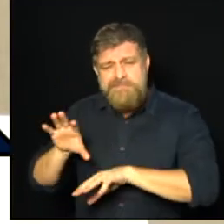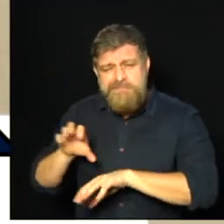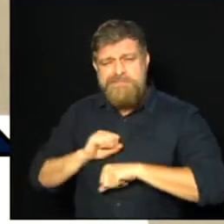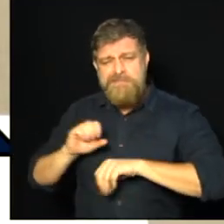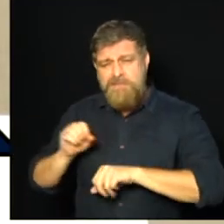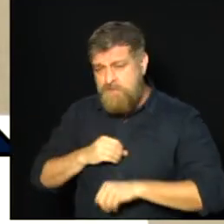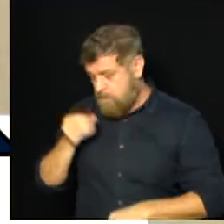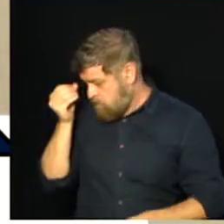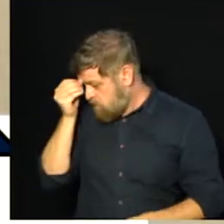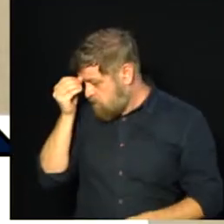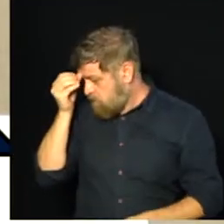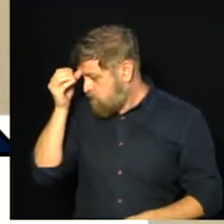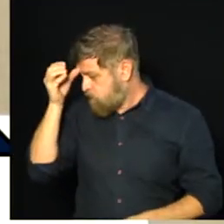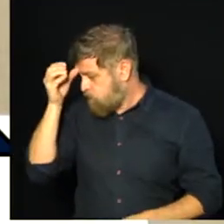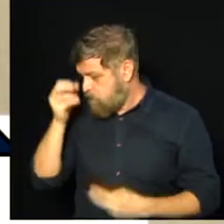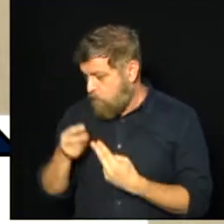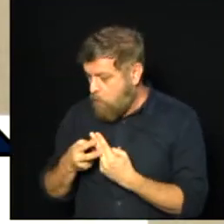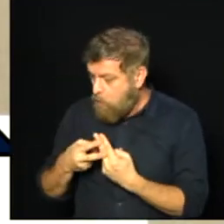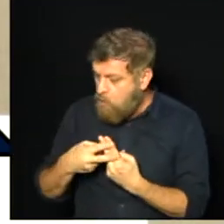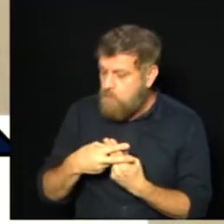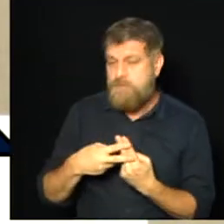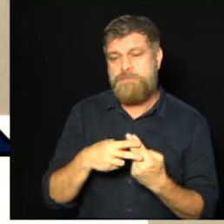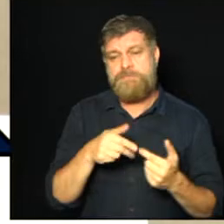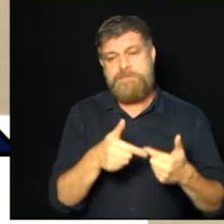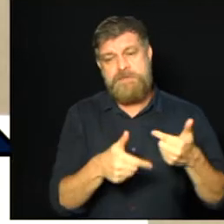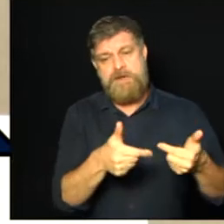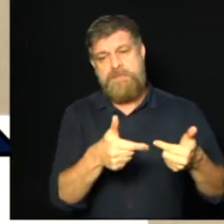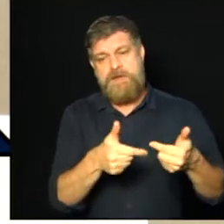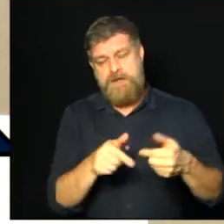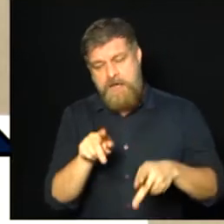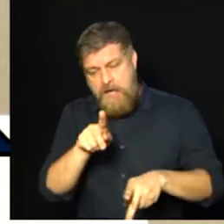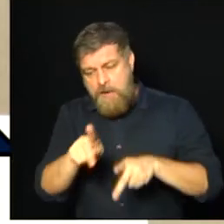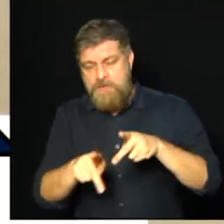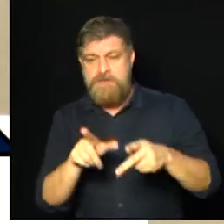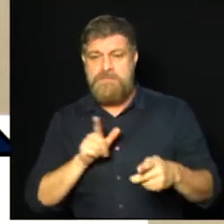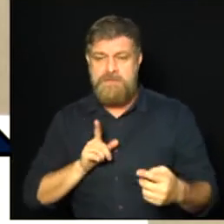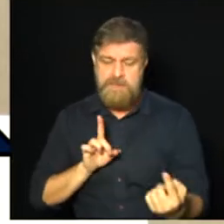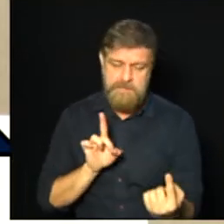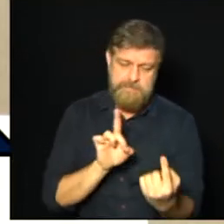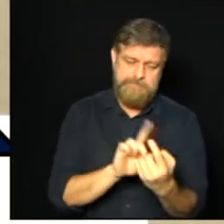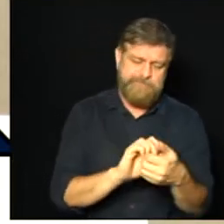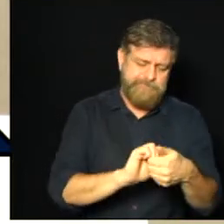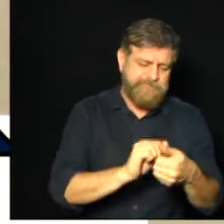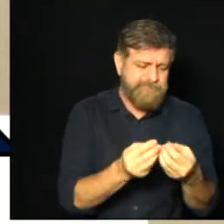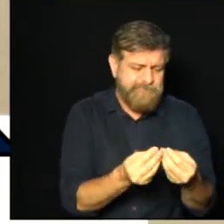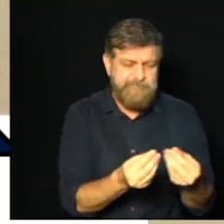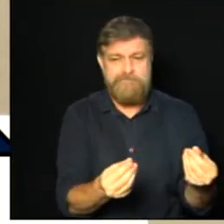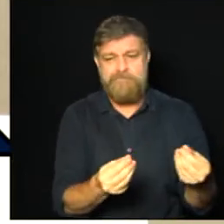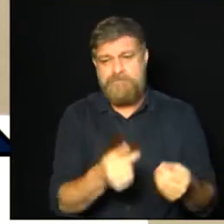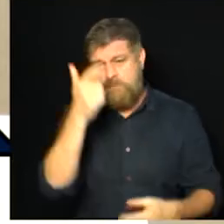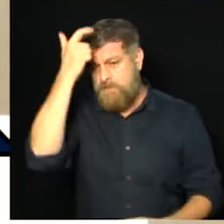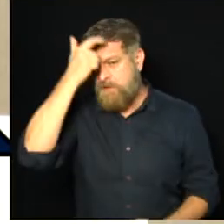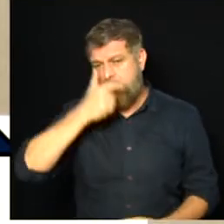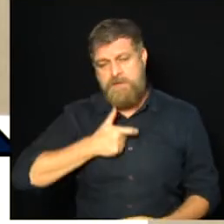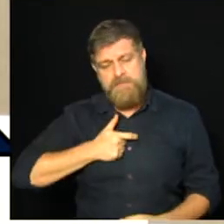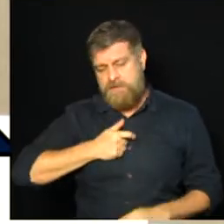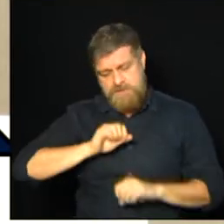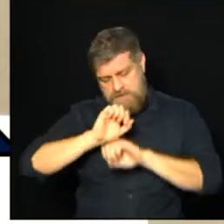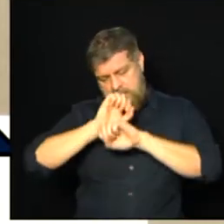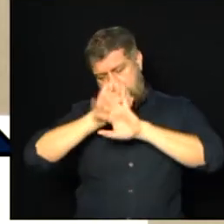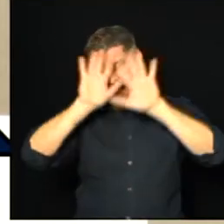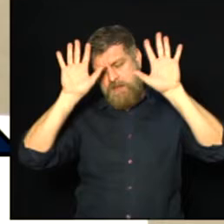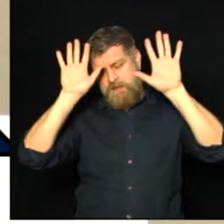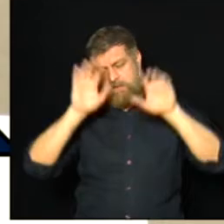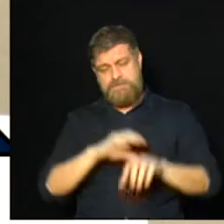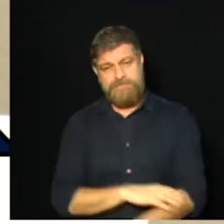construído dentro do SUS, a nossa população tem mais qualidade de atendimento. Isso para mim, já está pacificado. Então,